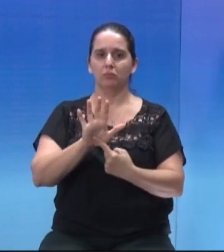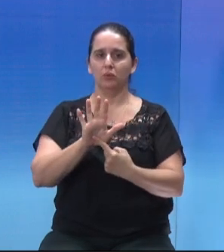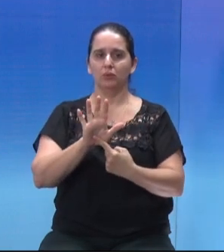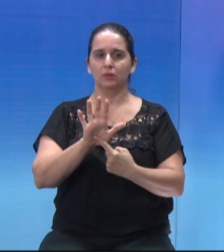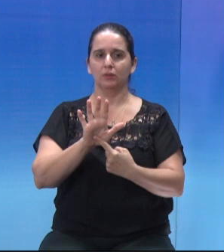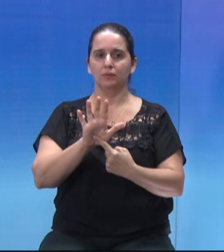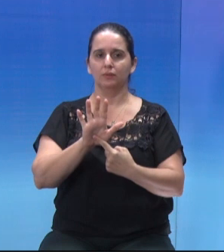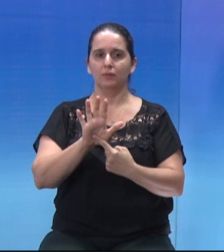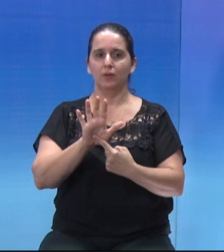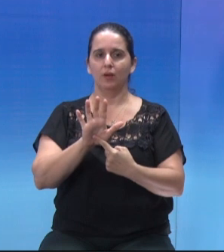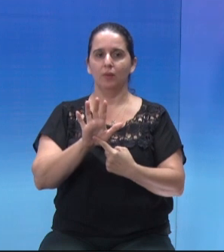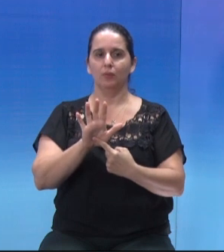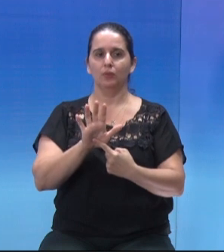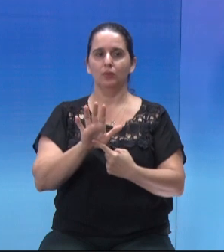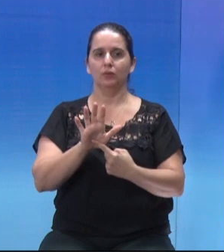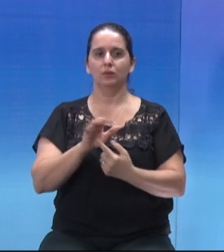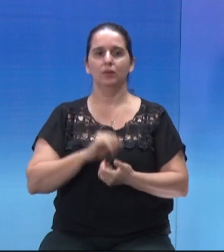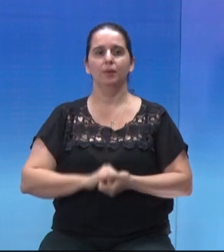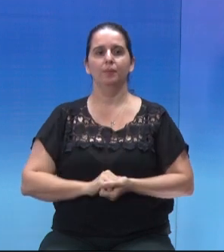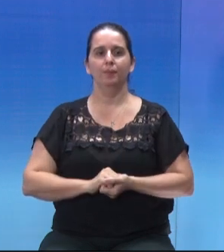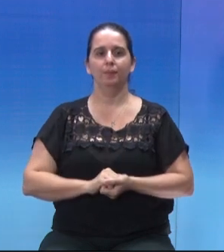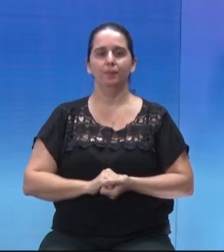por simbolizar a...